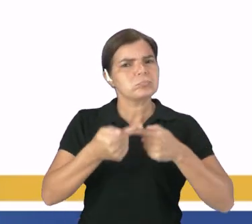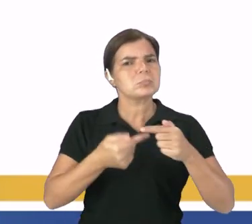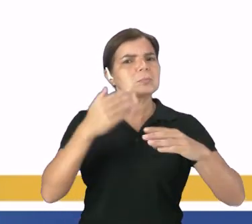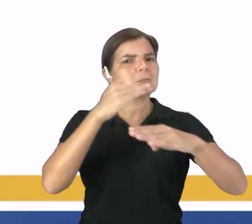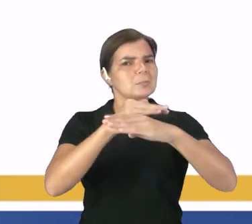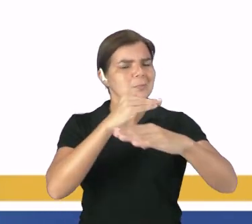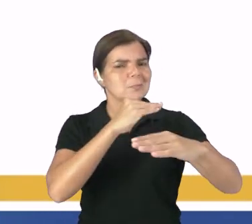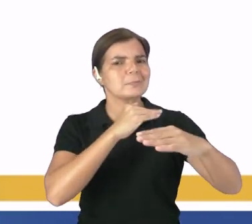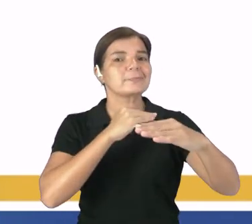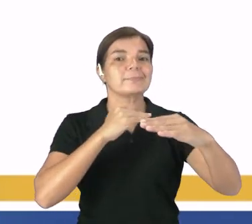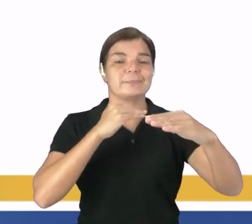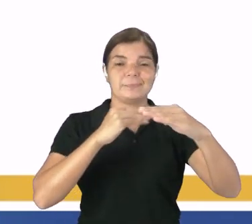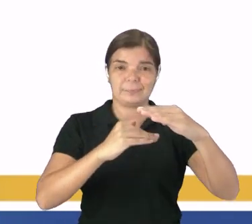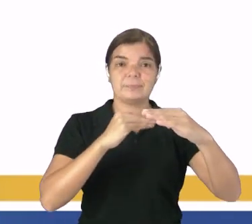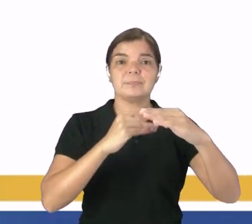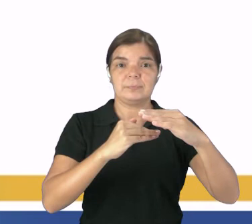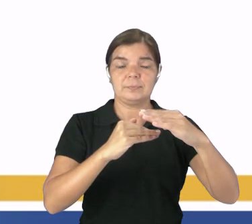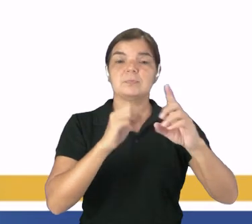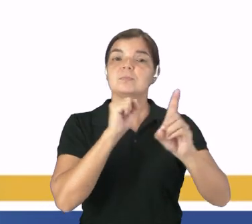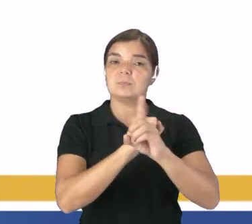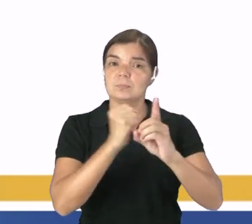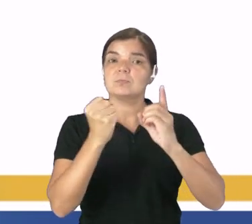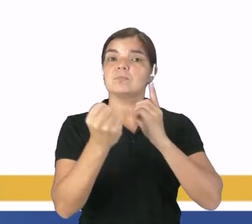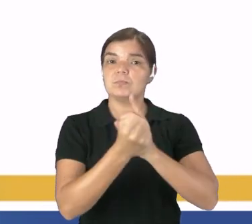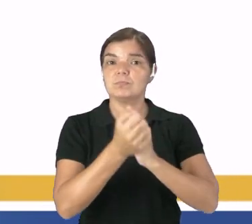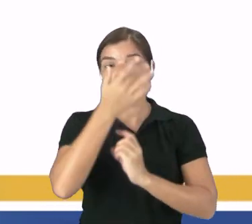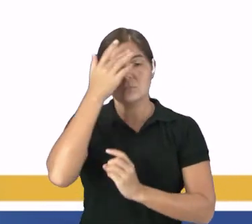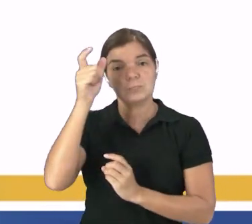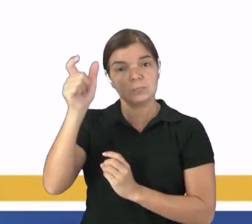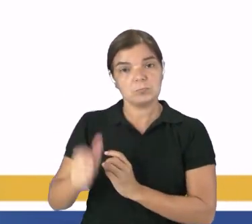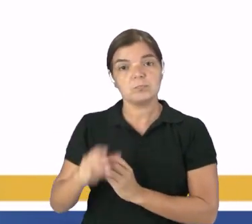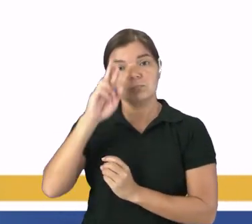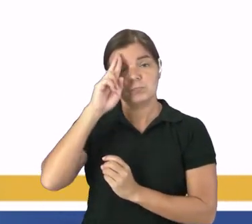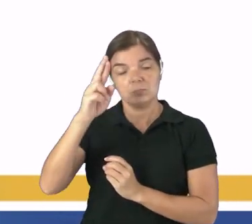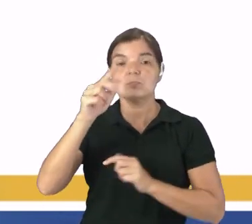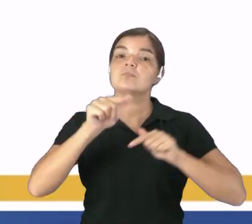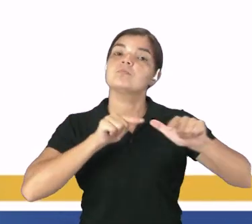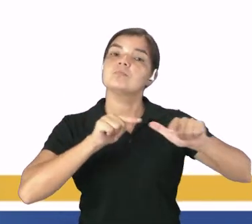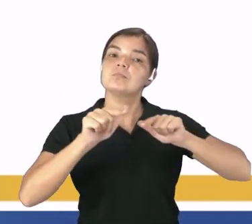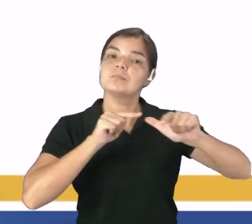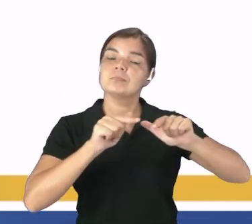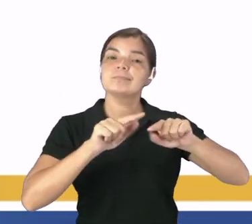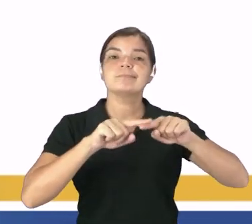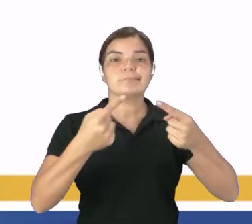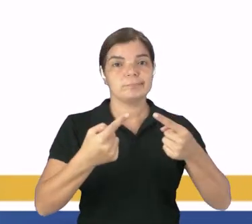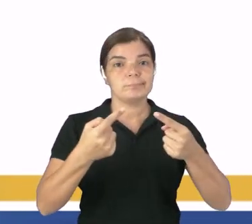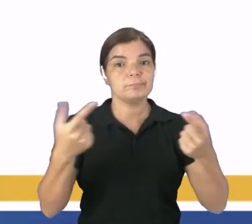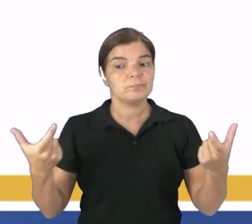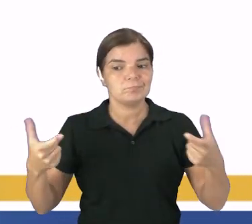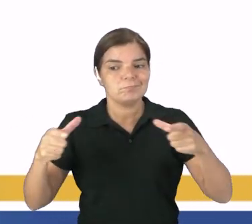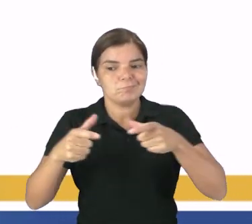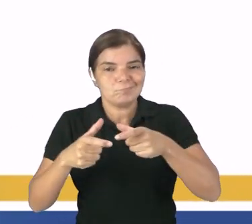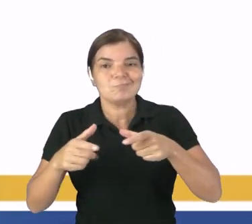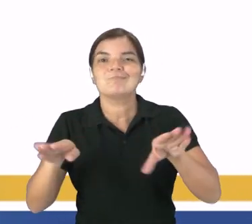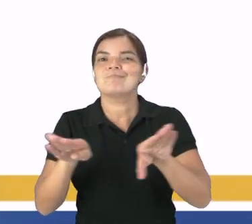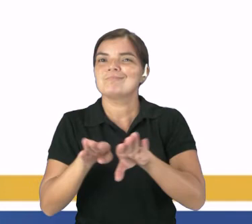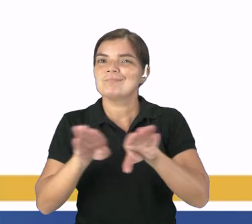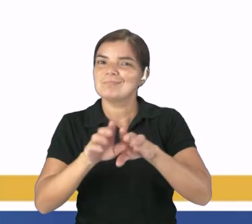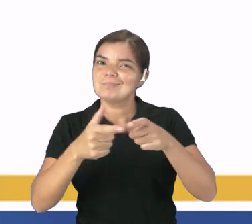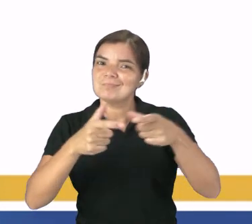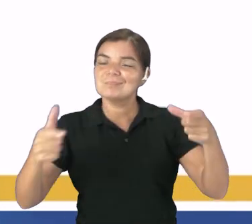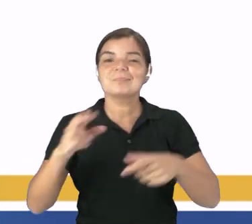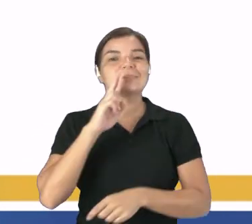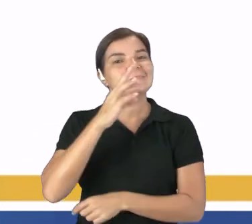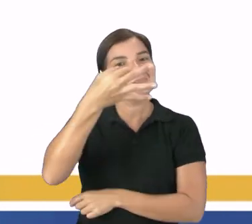essa desigual relação social entre os sujeitos, entre o patrão e entre o trabalhador, entre a minoria e entre a